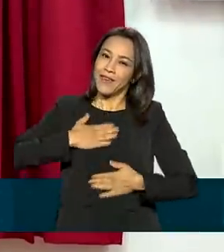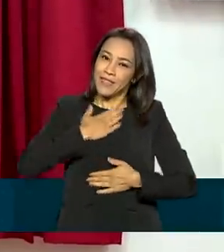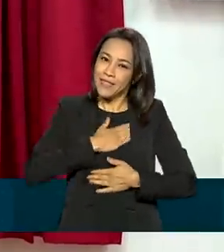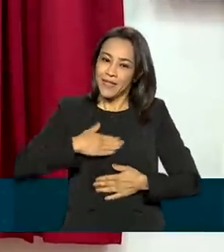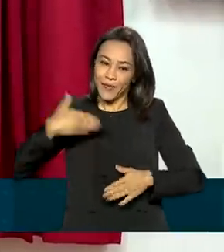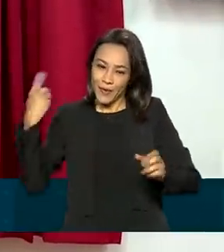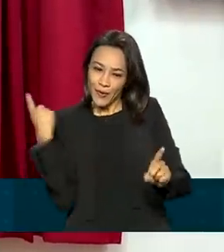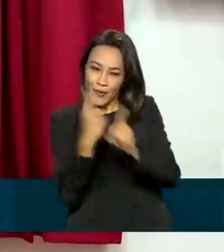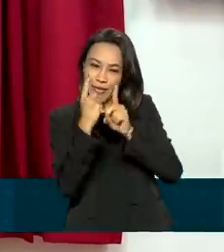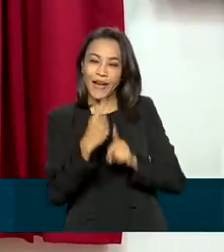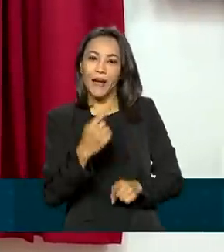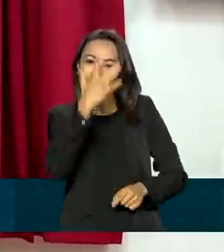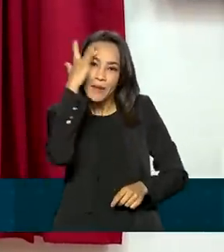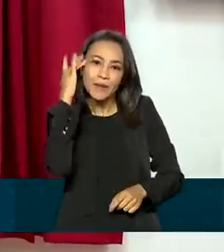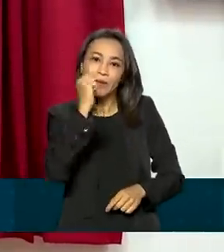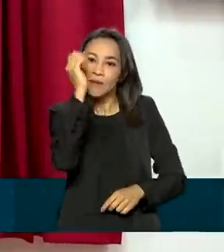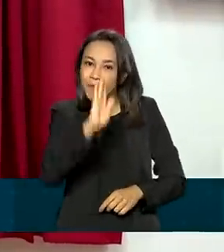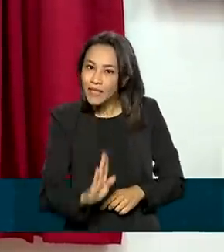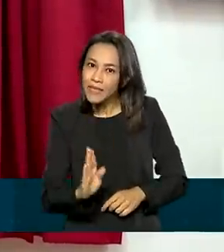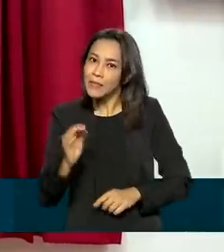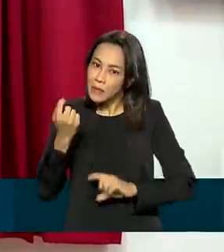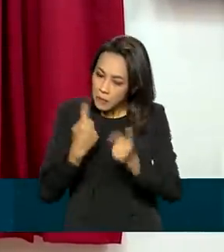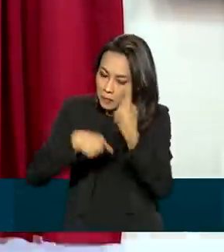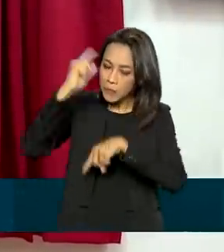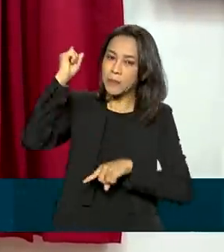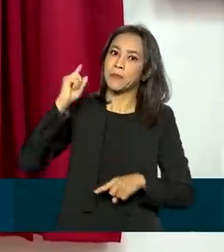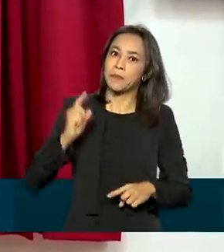encontrar brasileiros bem-sucedidos